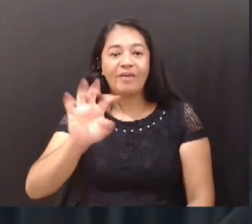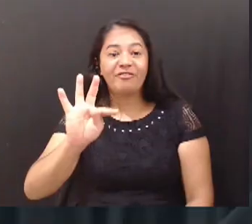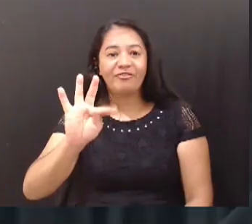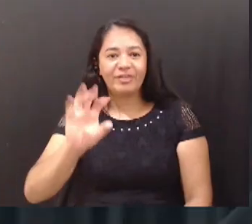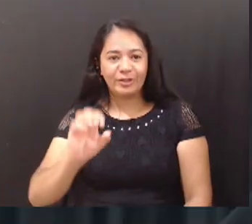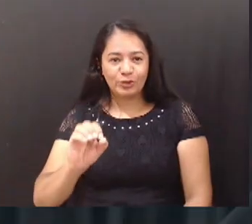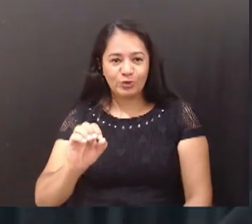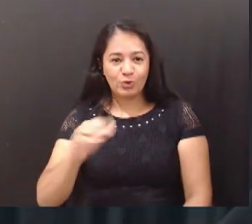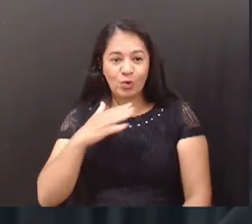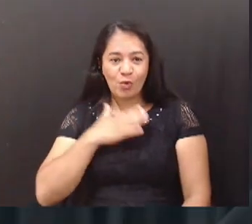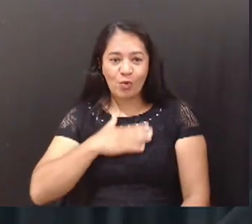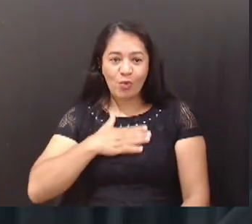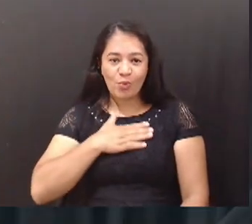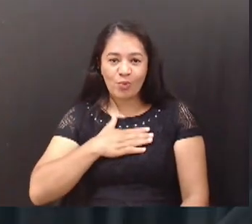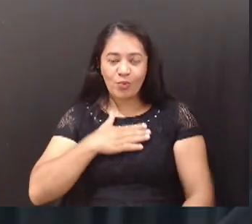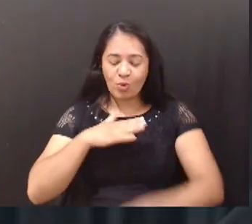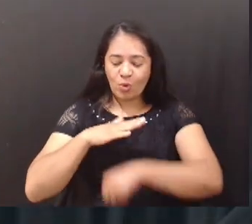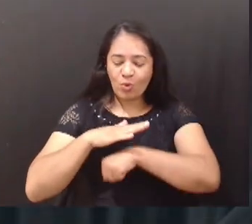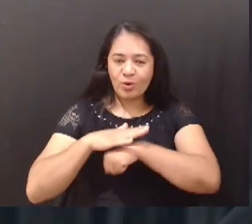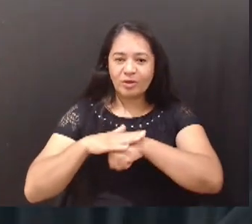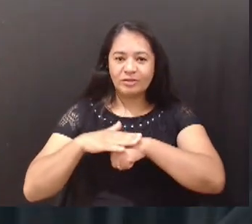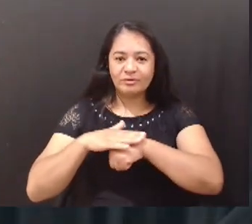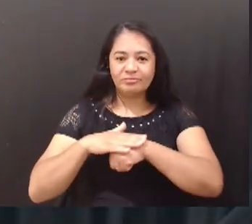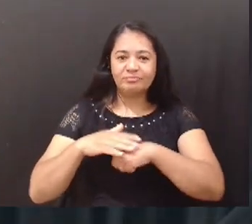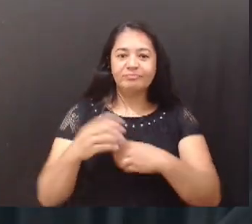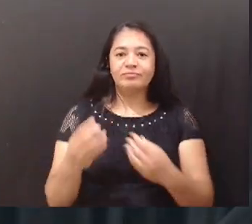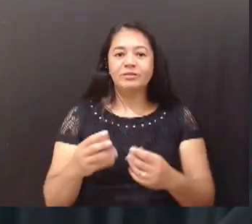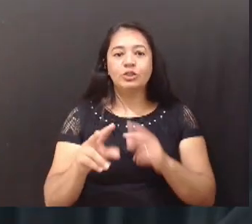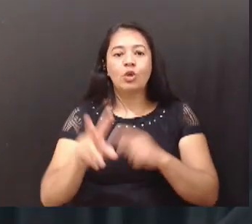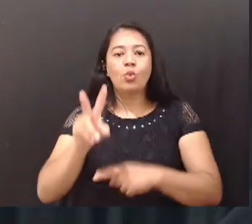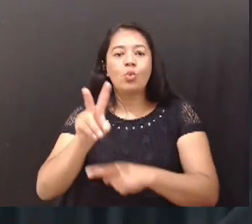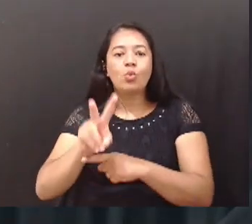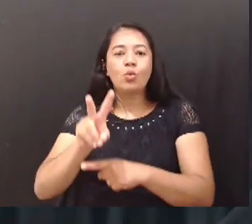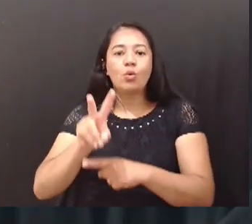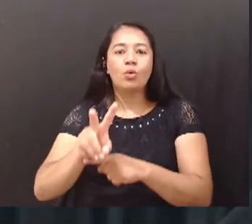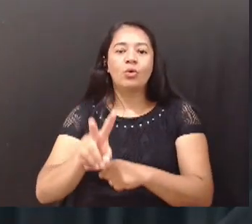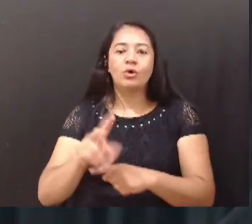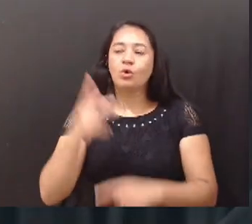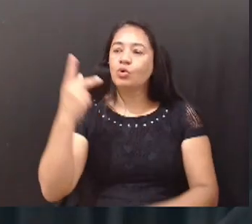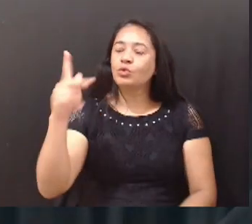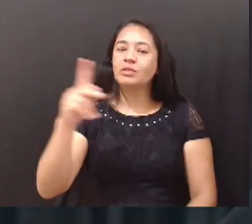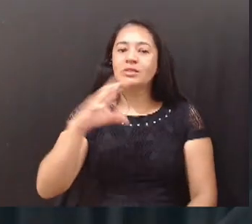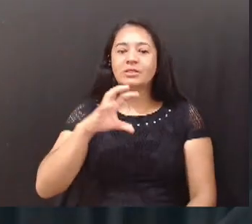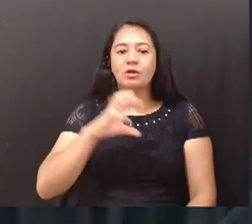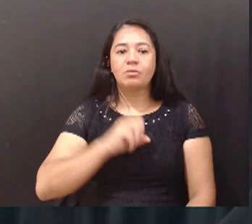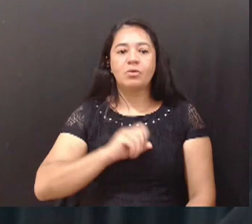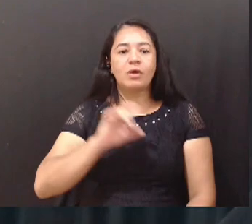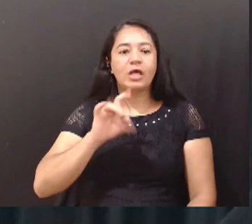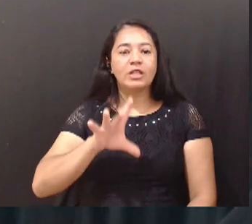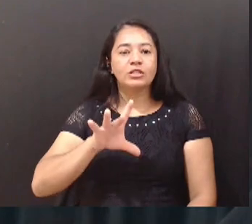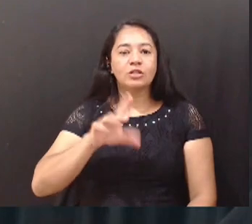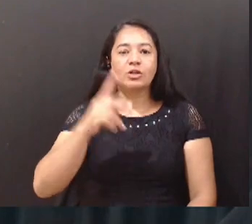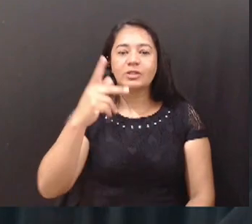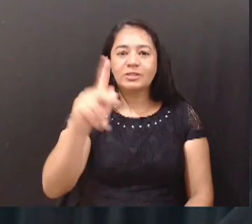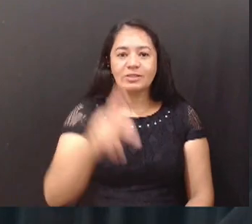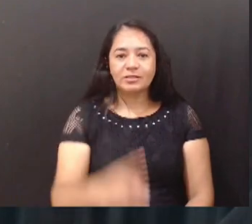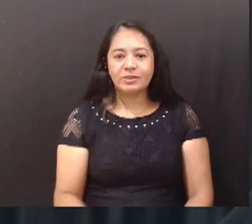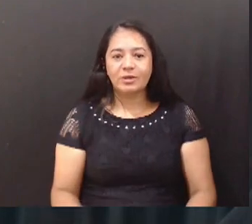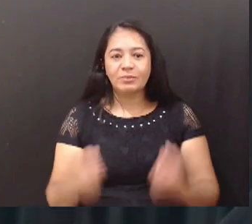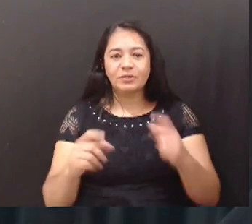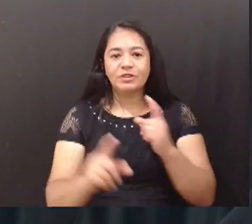o afeto, você tem o cuidado, o seu amor é só seu. Você precisa descobrir o que é o seu